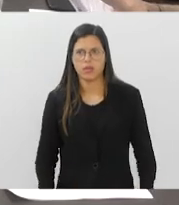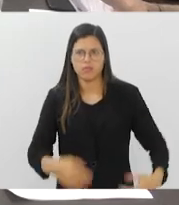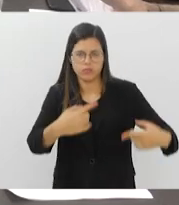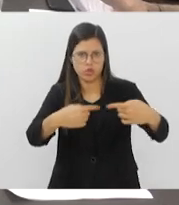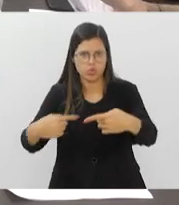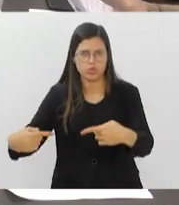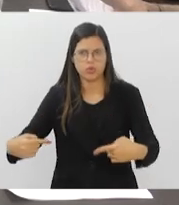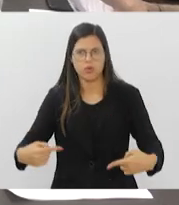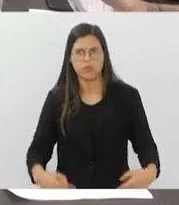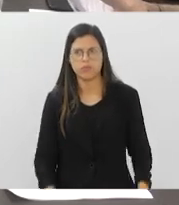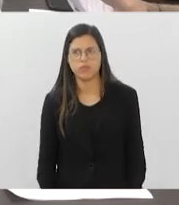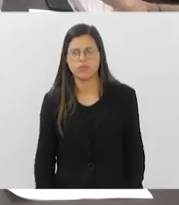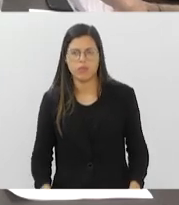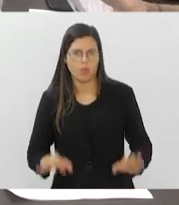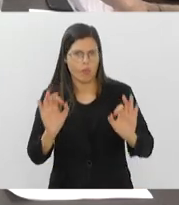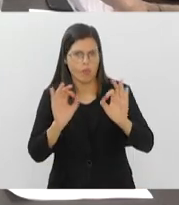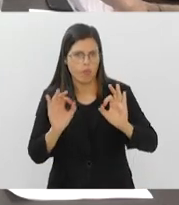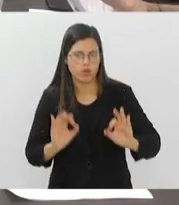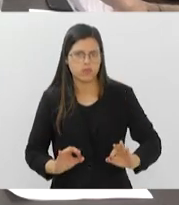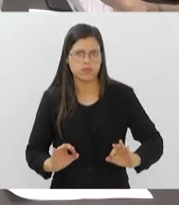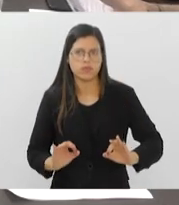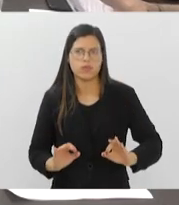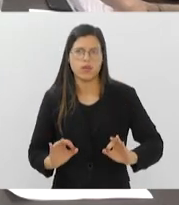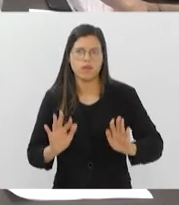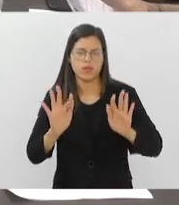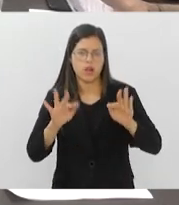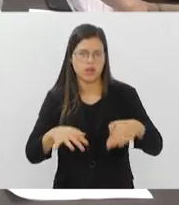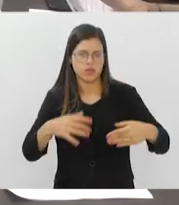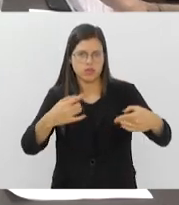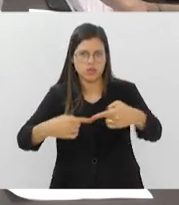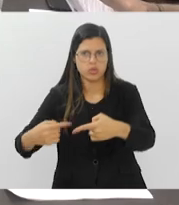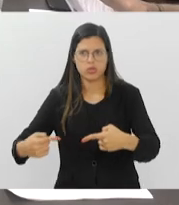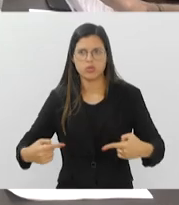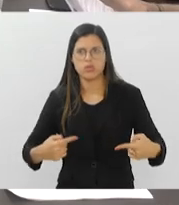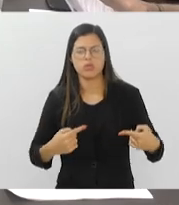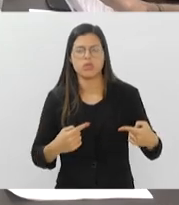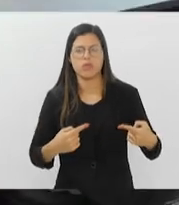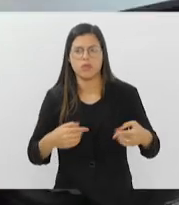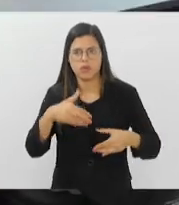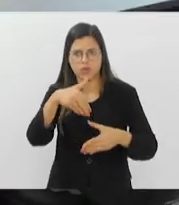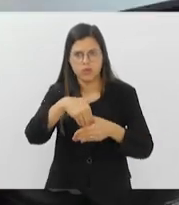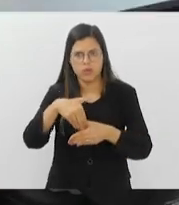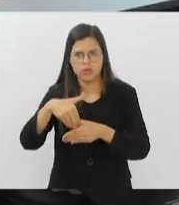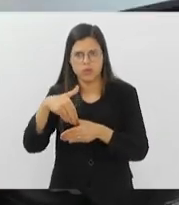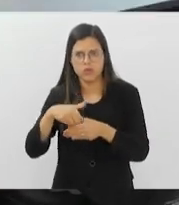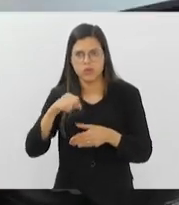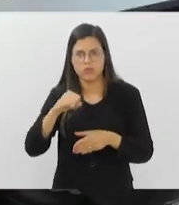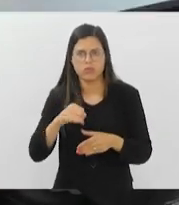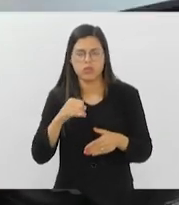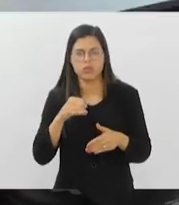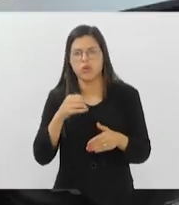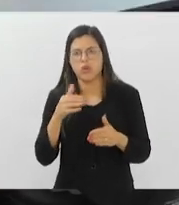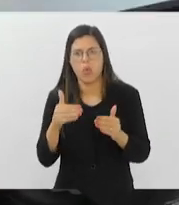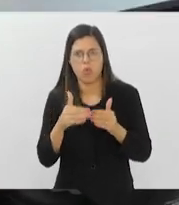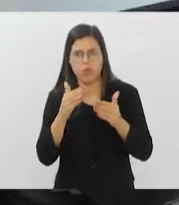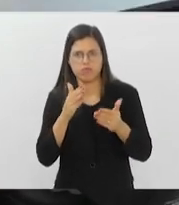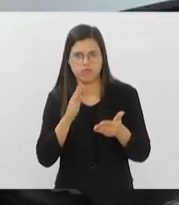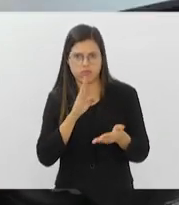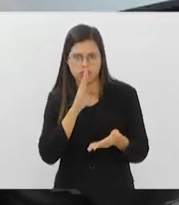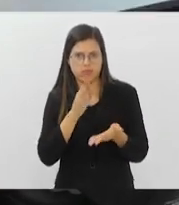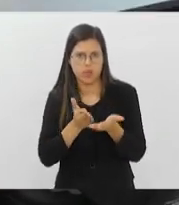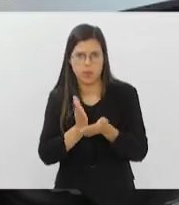discussão. Não havendo quem queira discutir, encerrada a discussão. Em votação, os senhores que aprovam, permaneçam como estão,